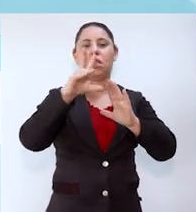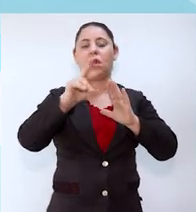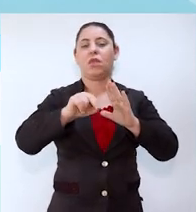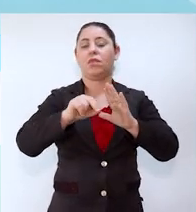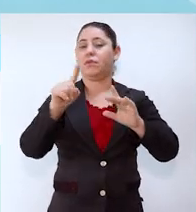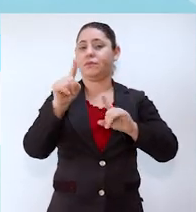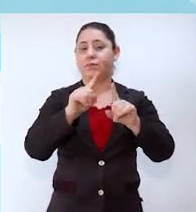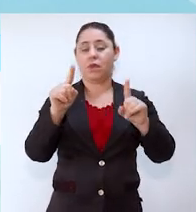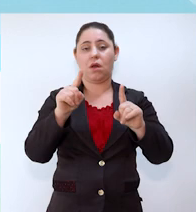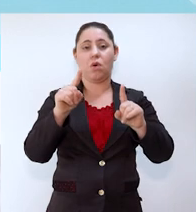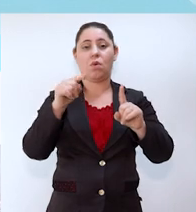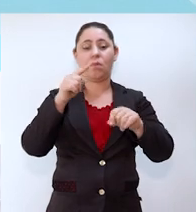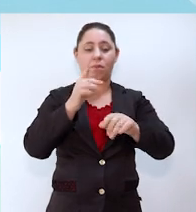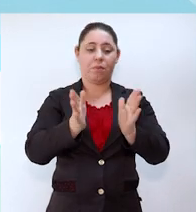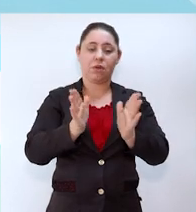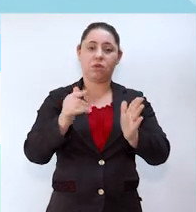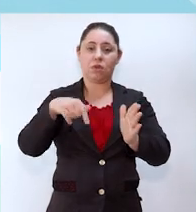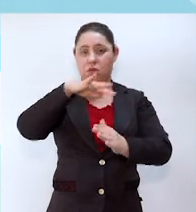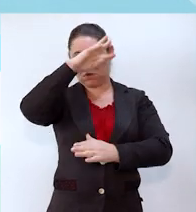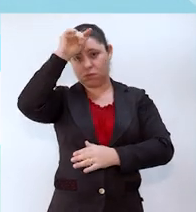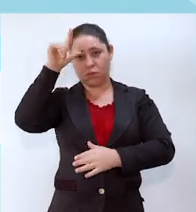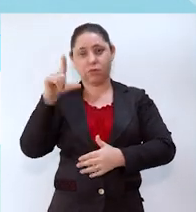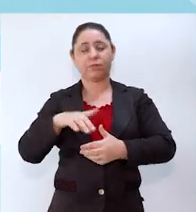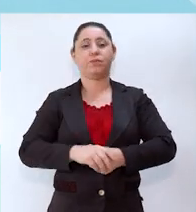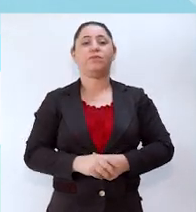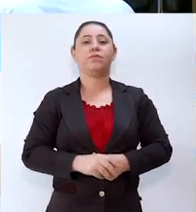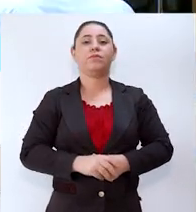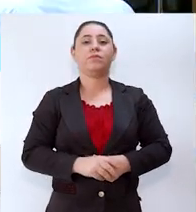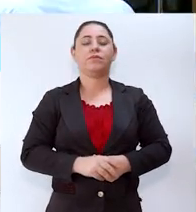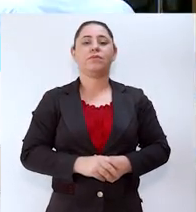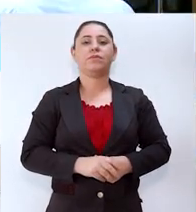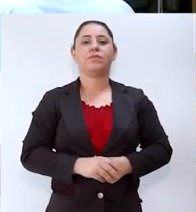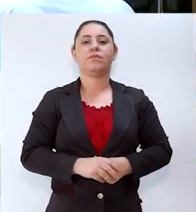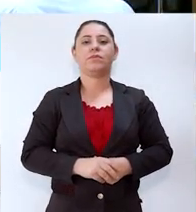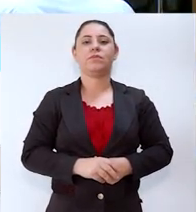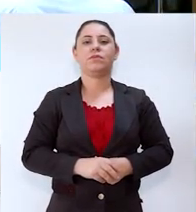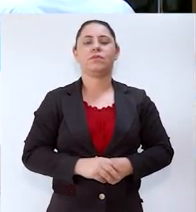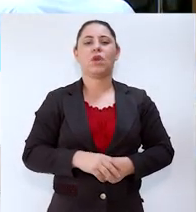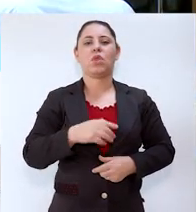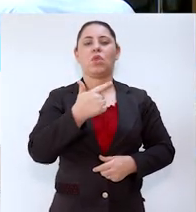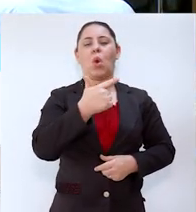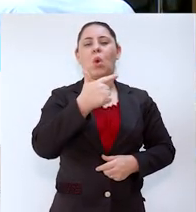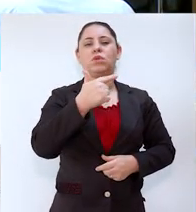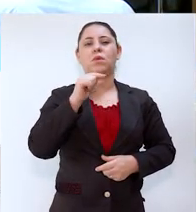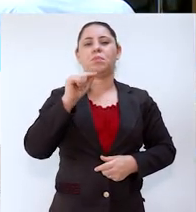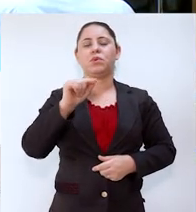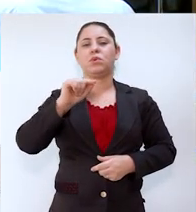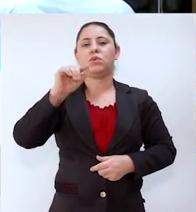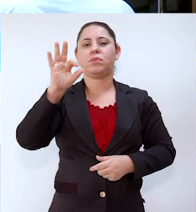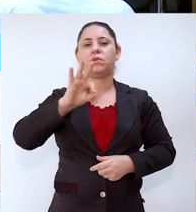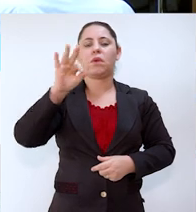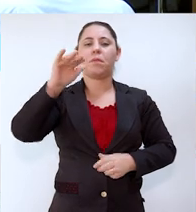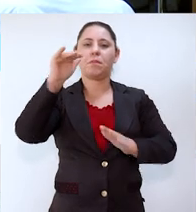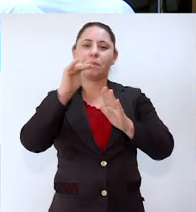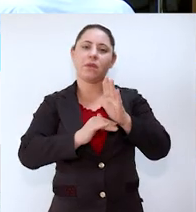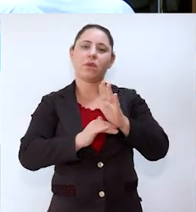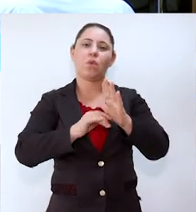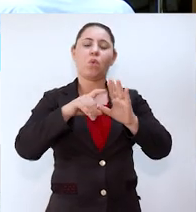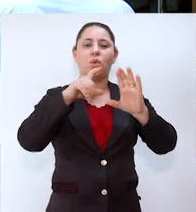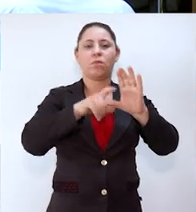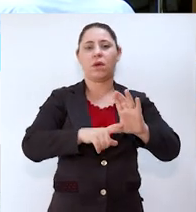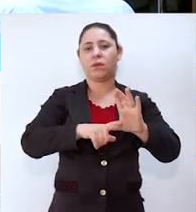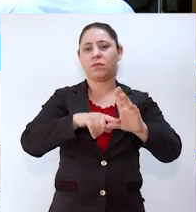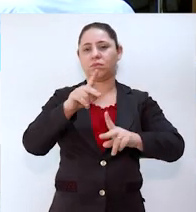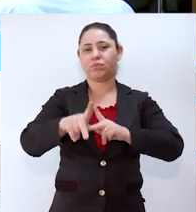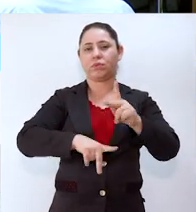custo mais alto dessa energia nesse período aqui no Mato Grosso do Sul. Serão 2 pontos percentuais a menos do ICMS cobrado de